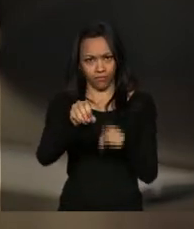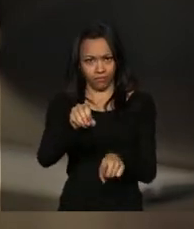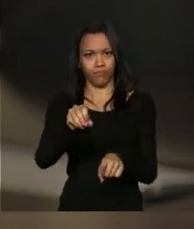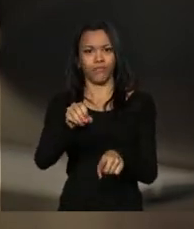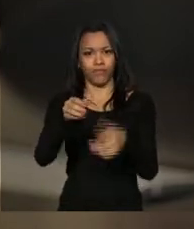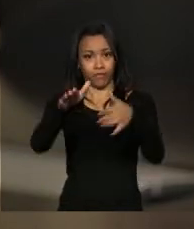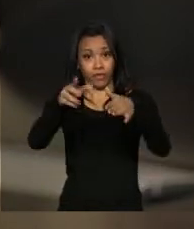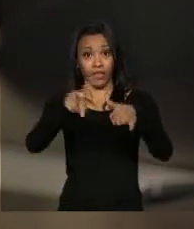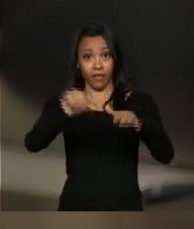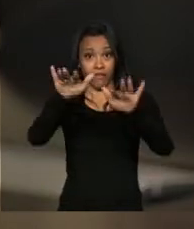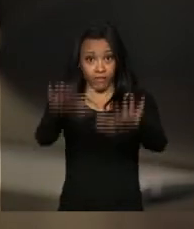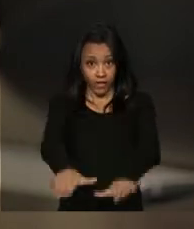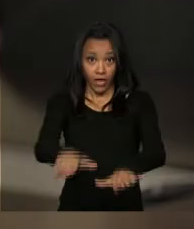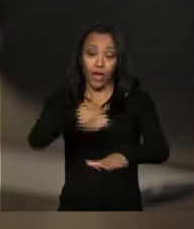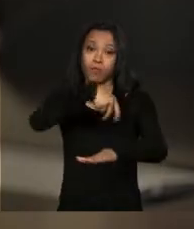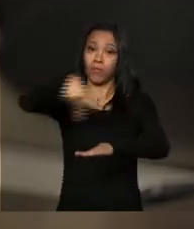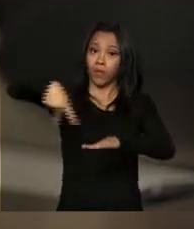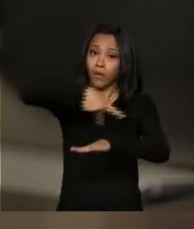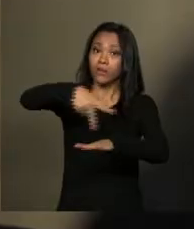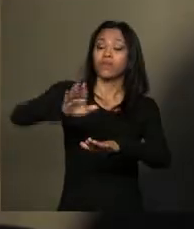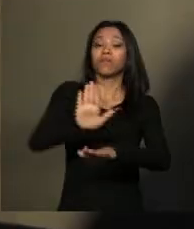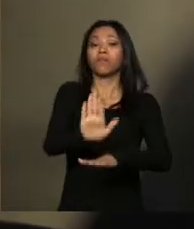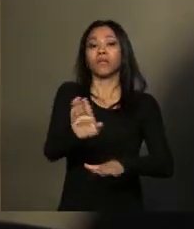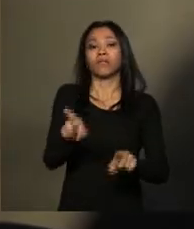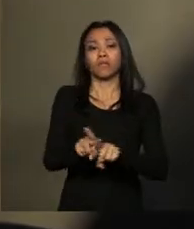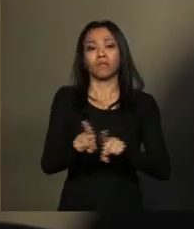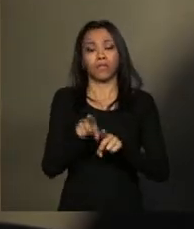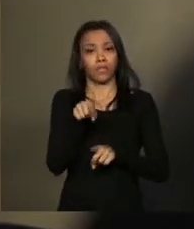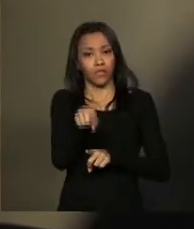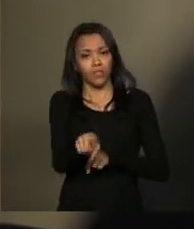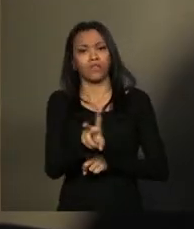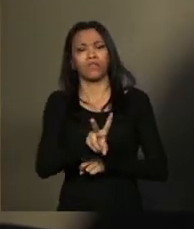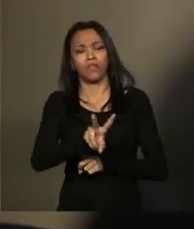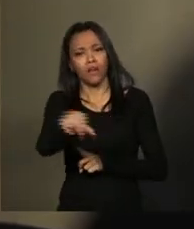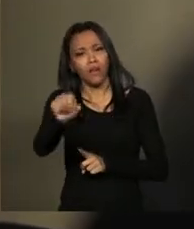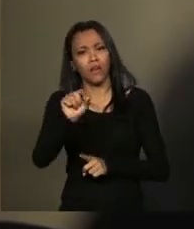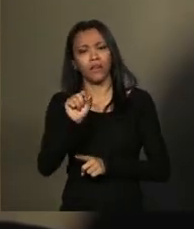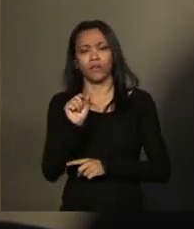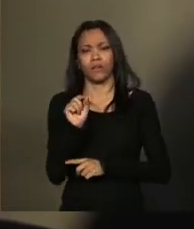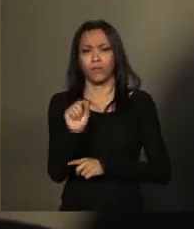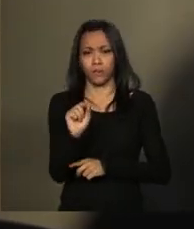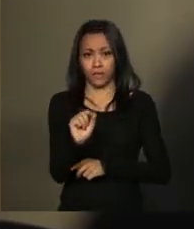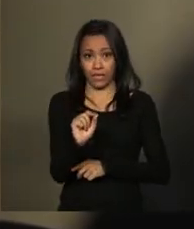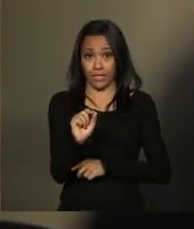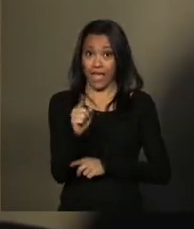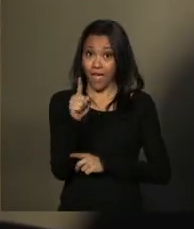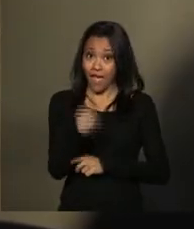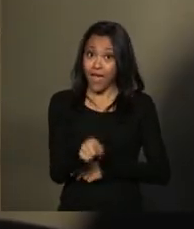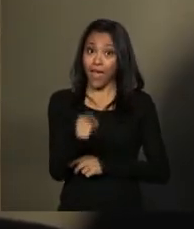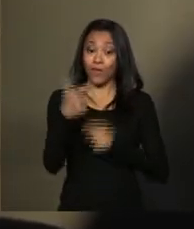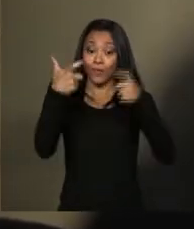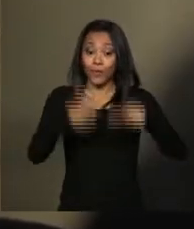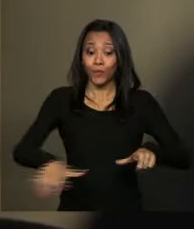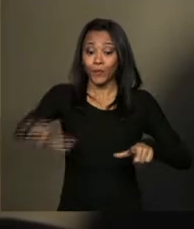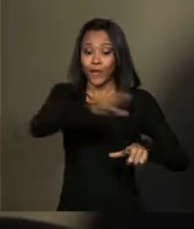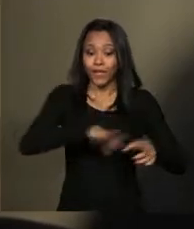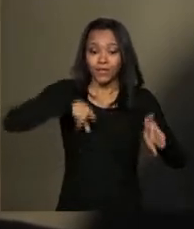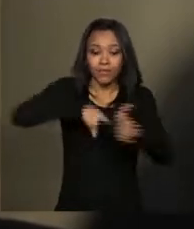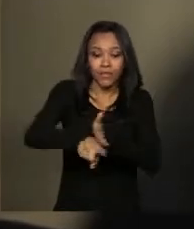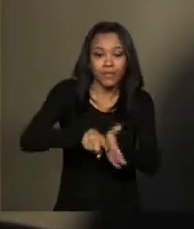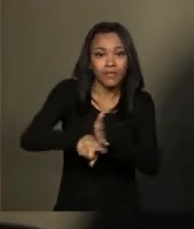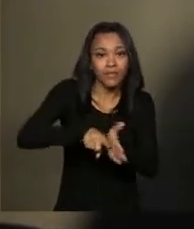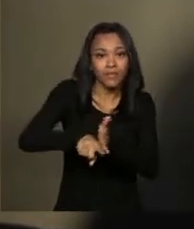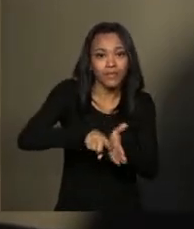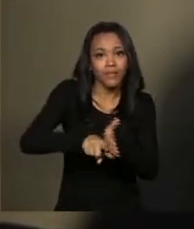equipamentos, mas dali também você vai poder trabalhar o que a gente chama de ciência do esporte. Ele vai ser um